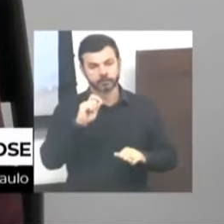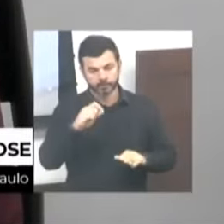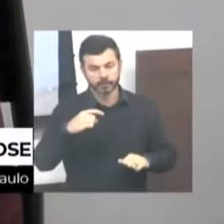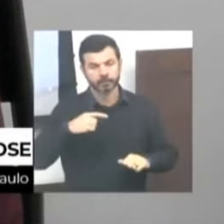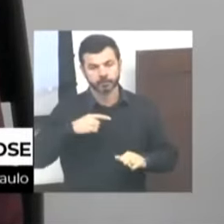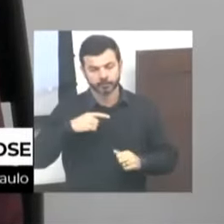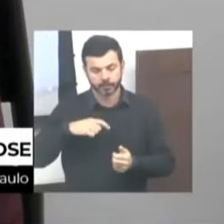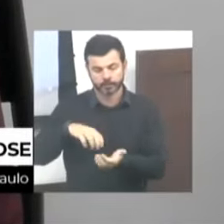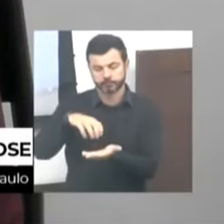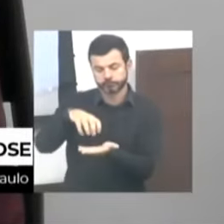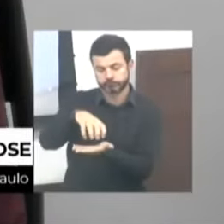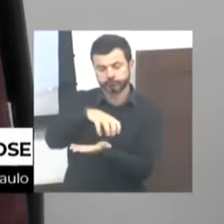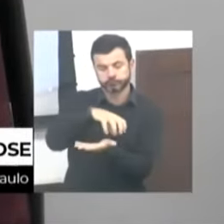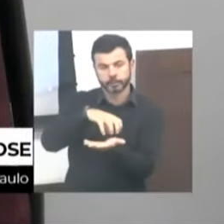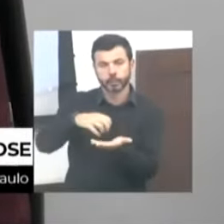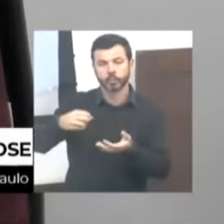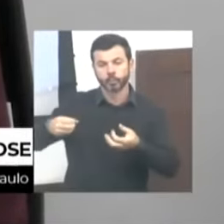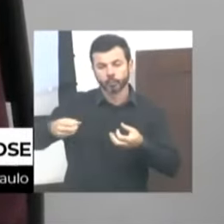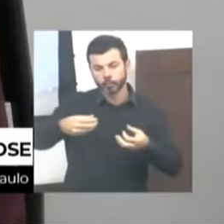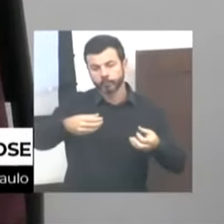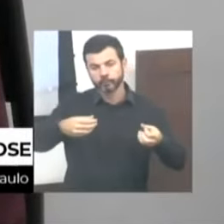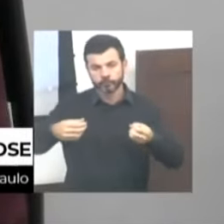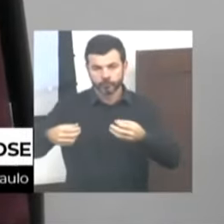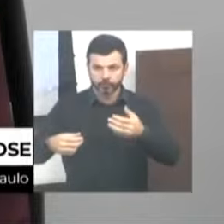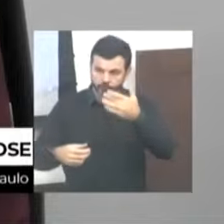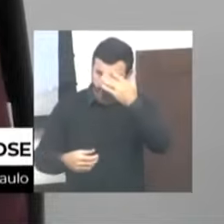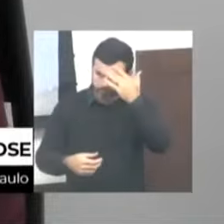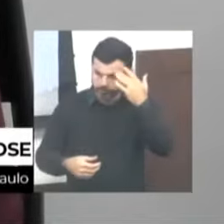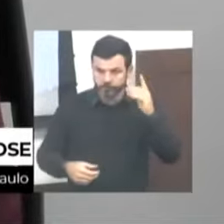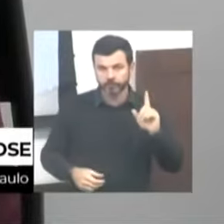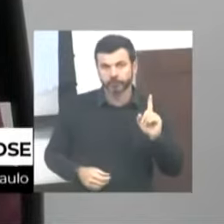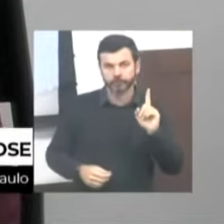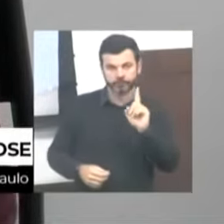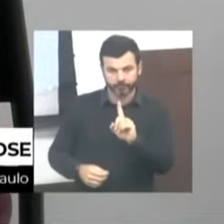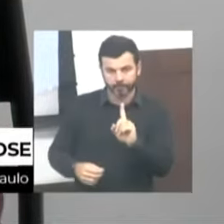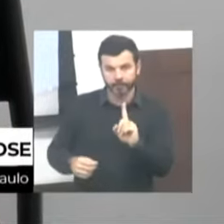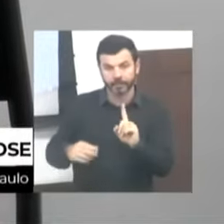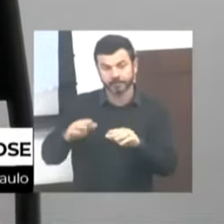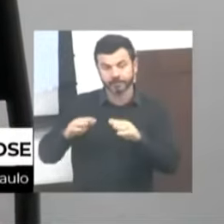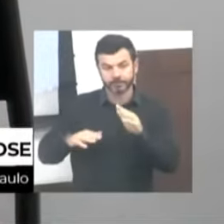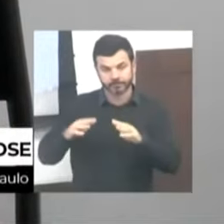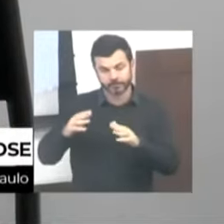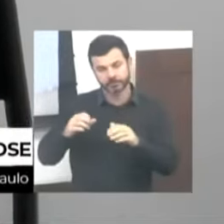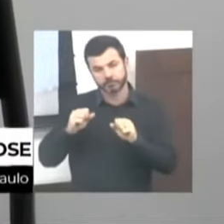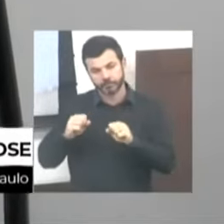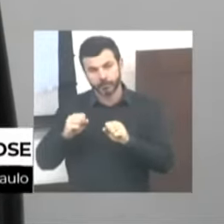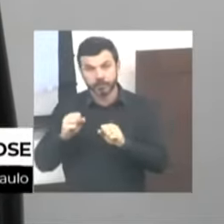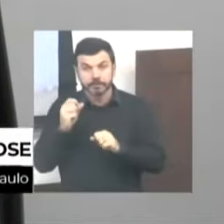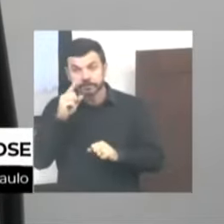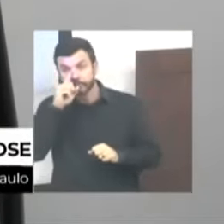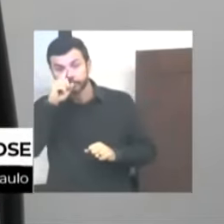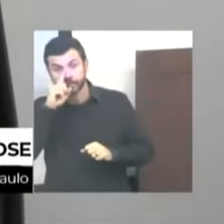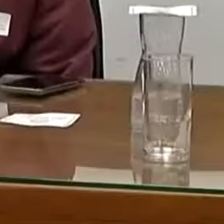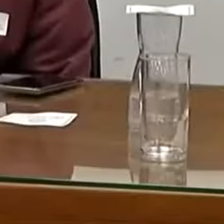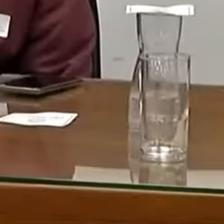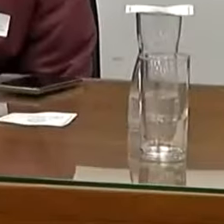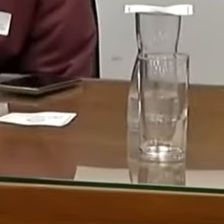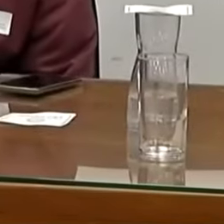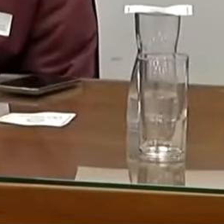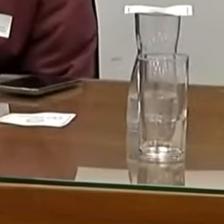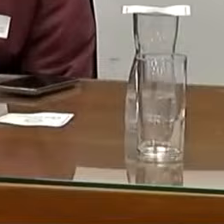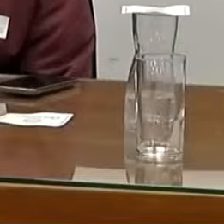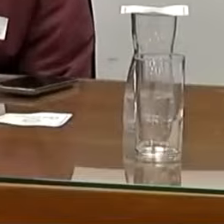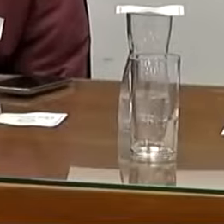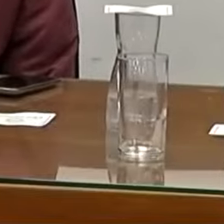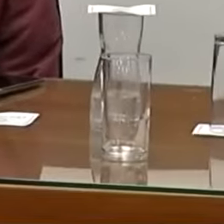serviços para que as pessoas tenham acesso à profilaxia pré-exposição e pós exposição é fora dos horários de serviços tradicionais